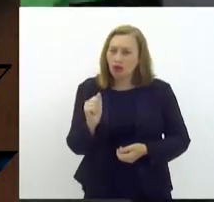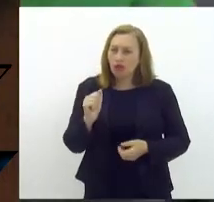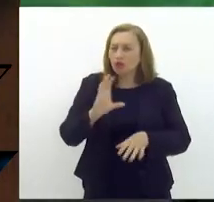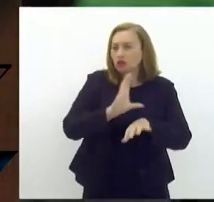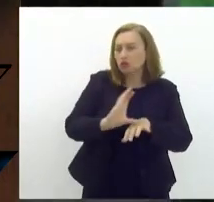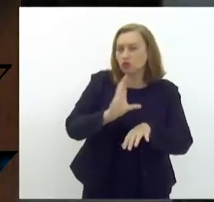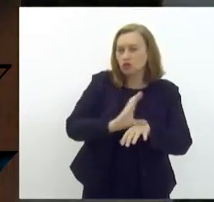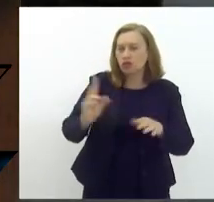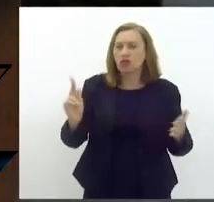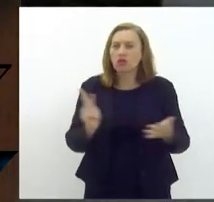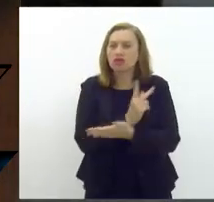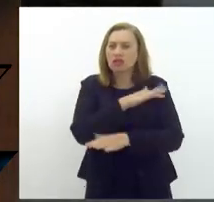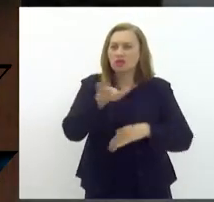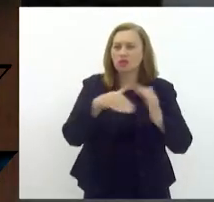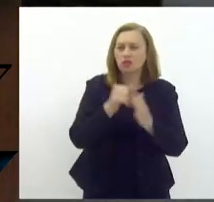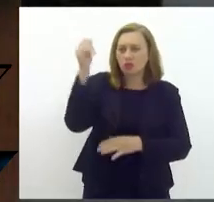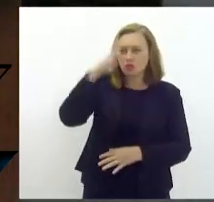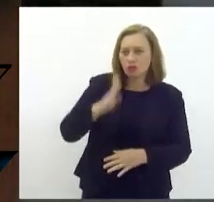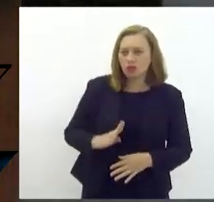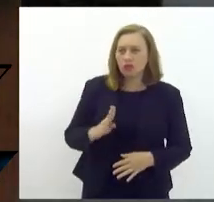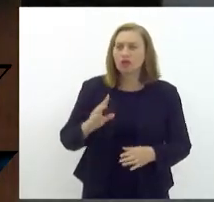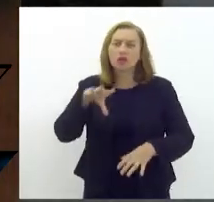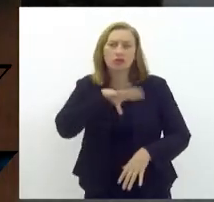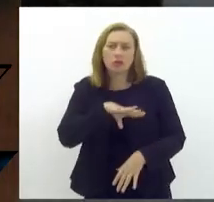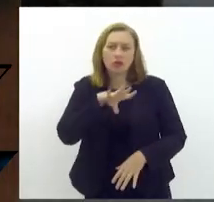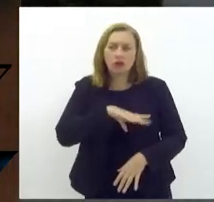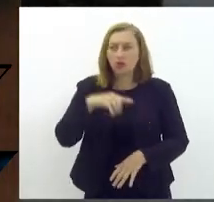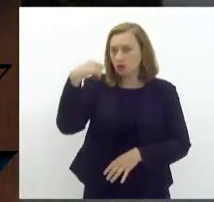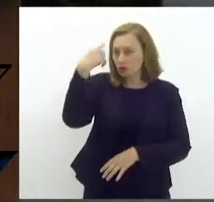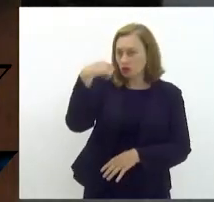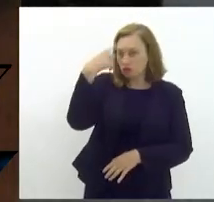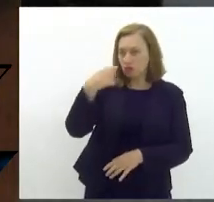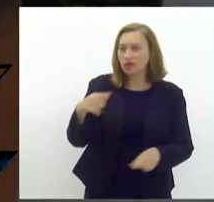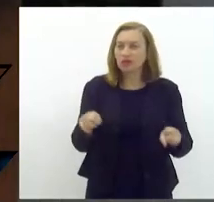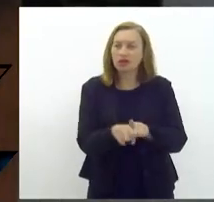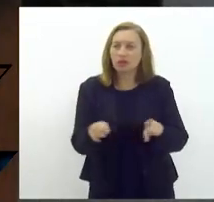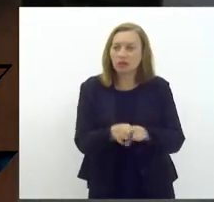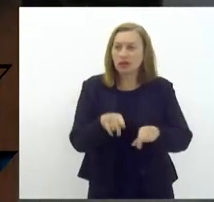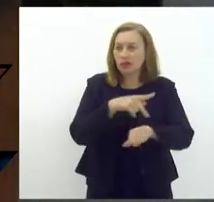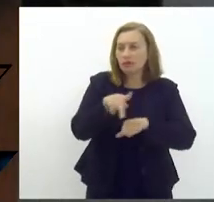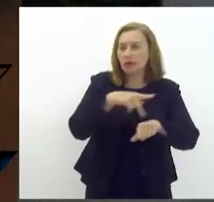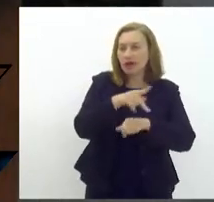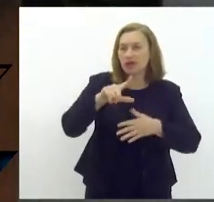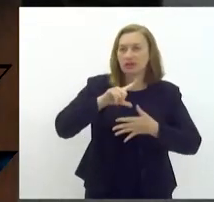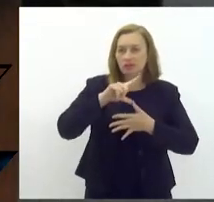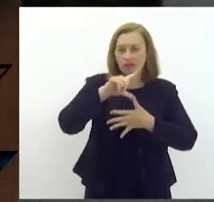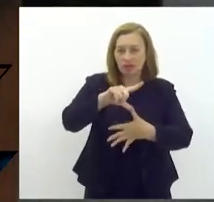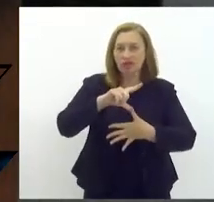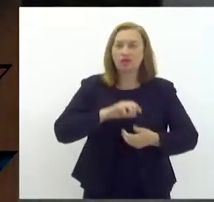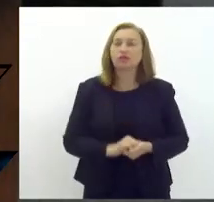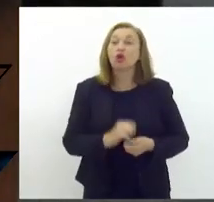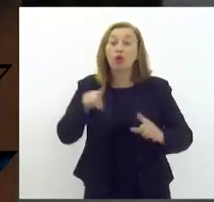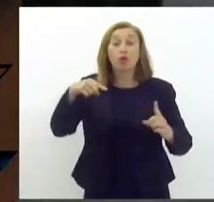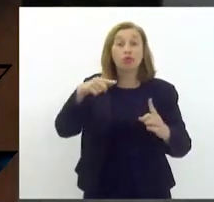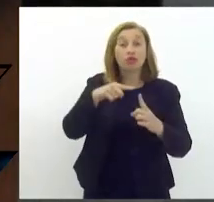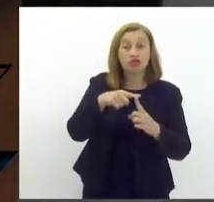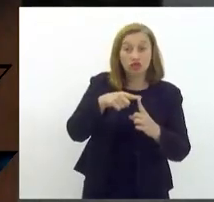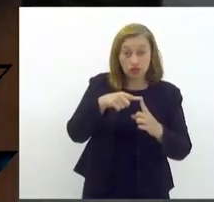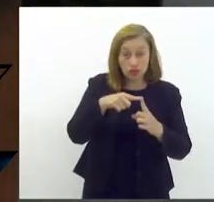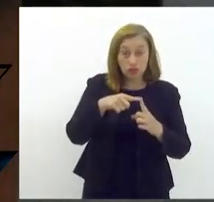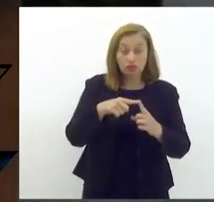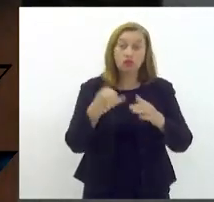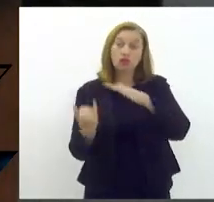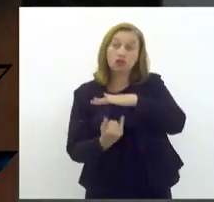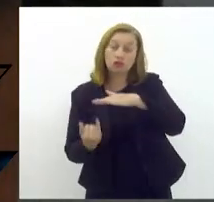que ocorrem em todo o Brasil bem como em Portugal Espanha assim como em países da América Latina objetivo do referido